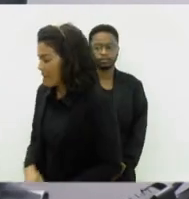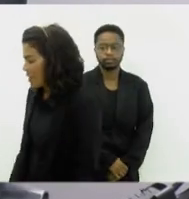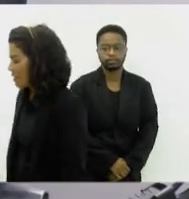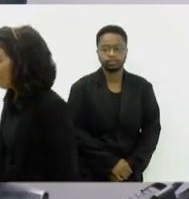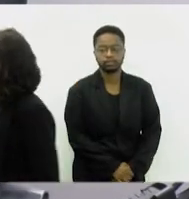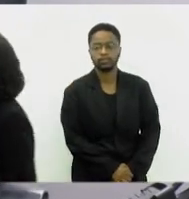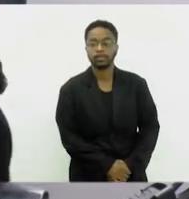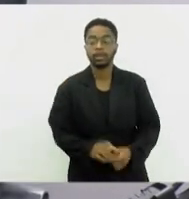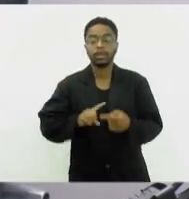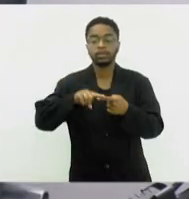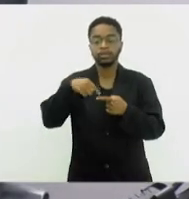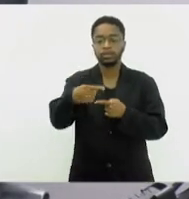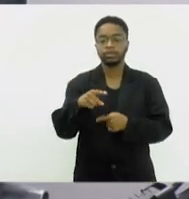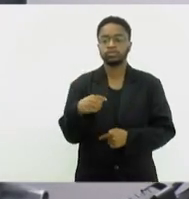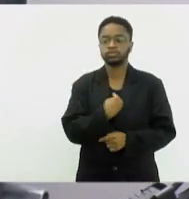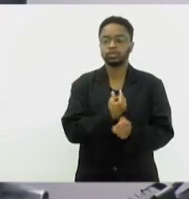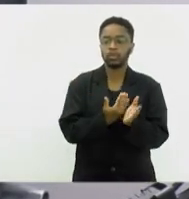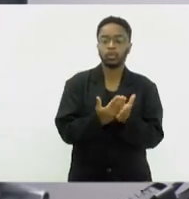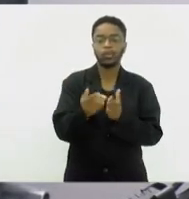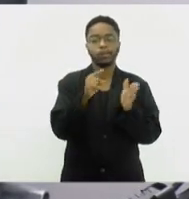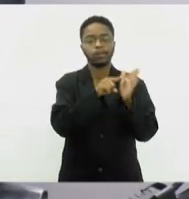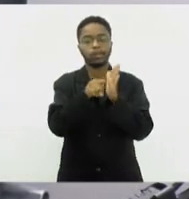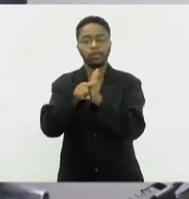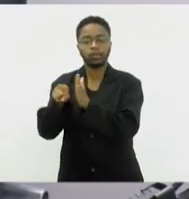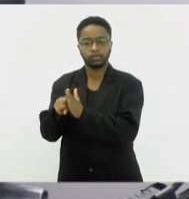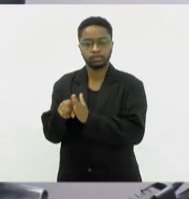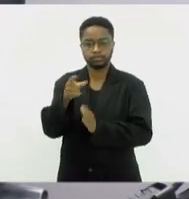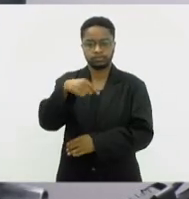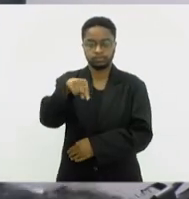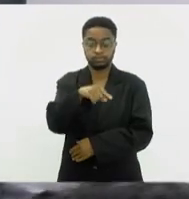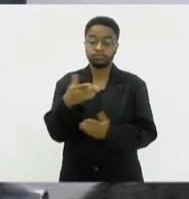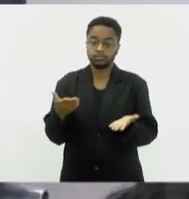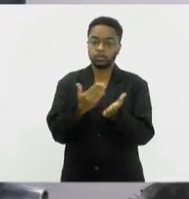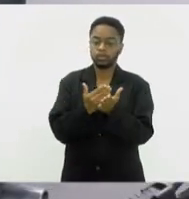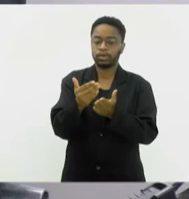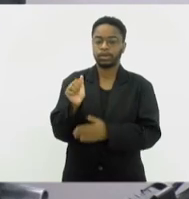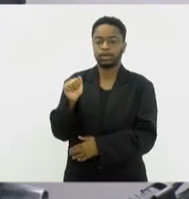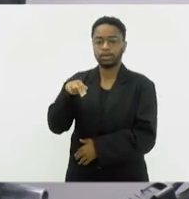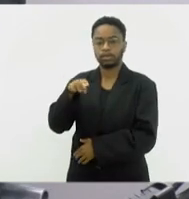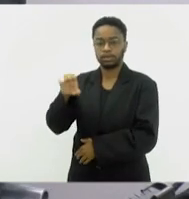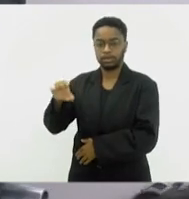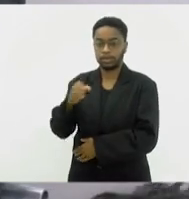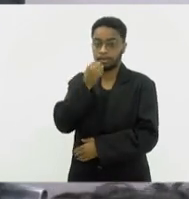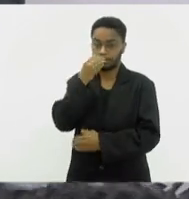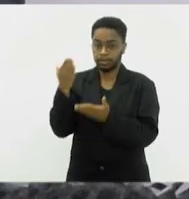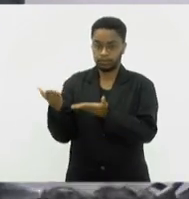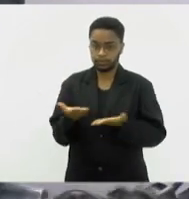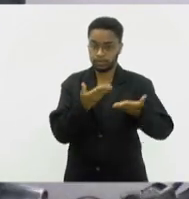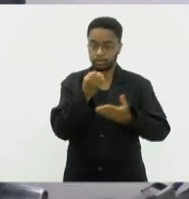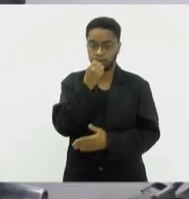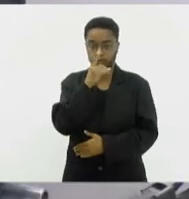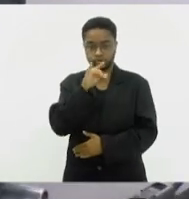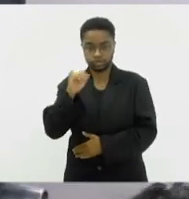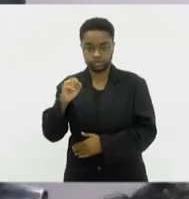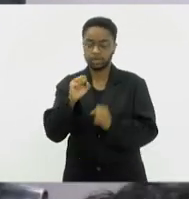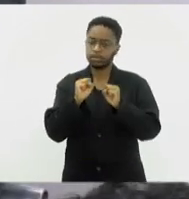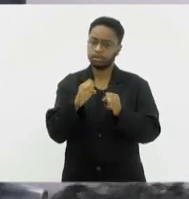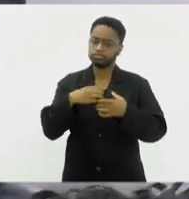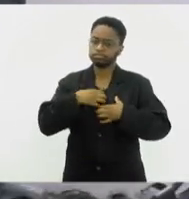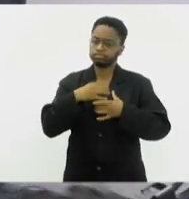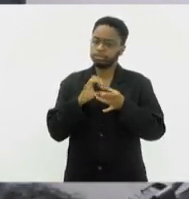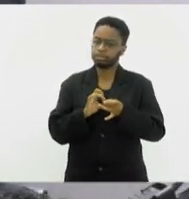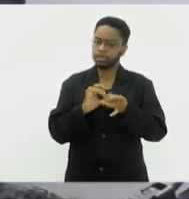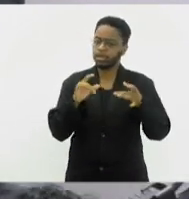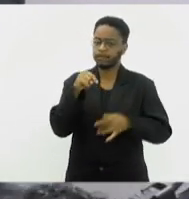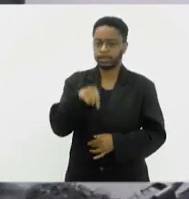começa as eventuais perguntas dos deputados. Então, começar com a senhora Anne. Seja muito bem-vinda, bom dia, fique à vontade,